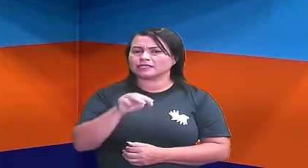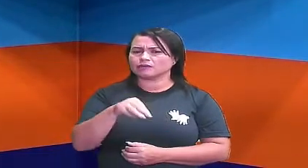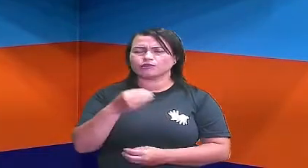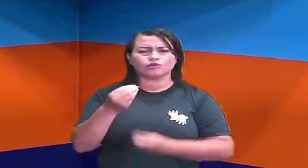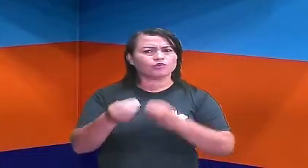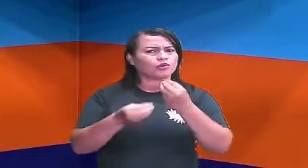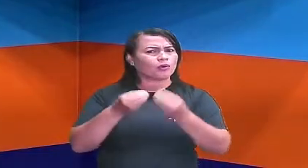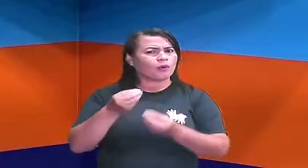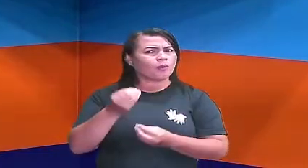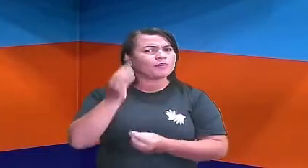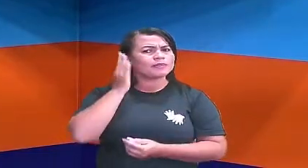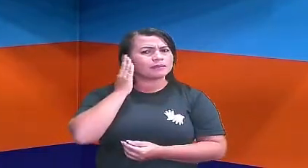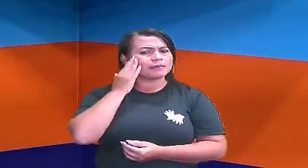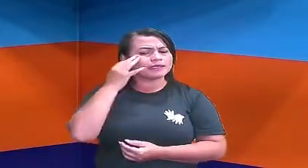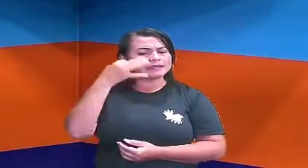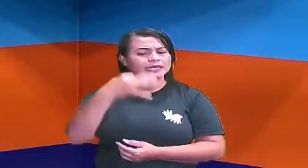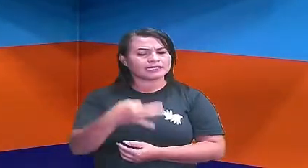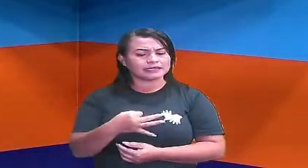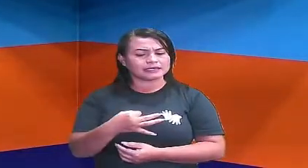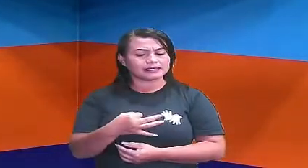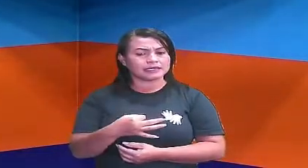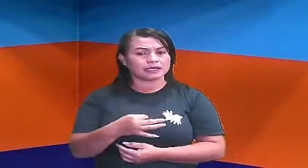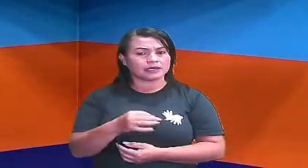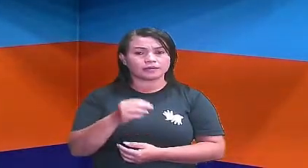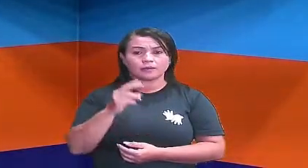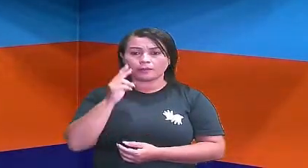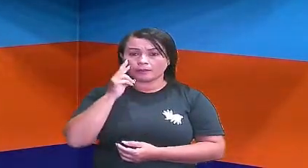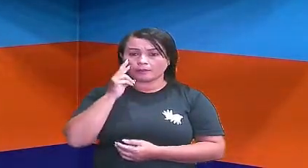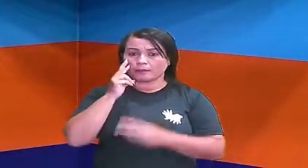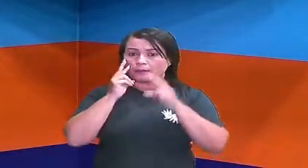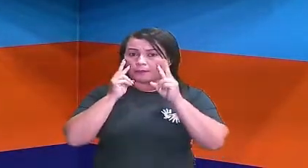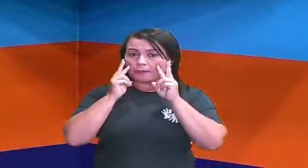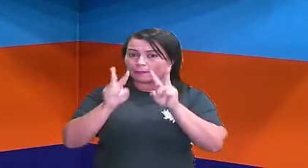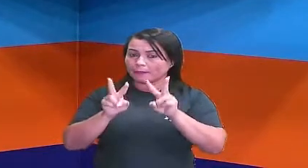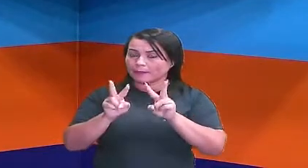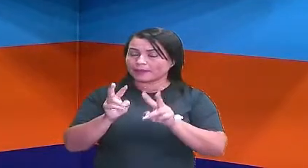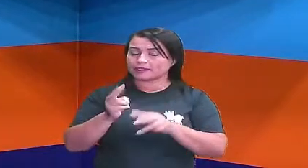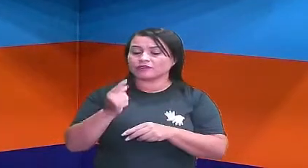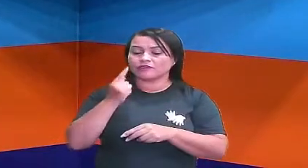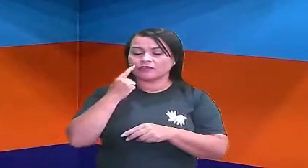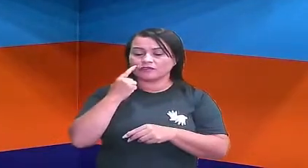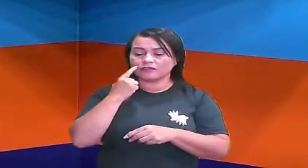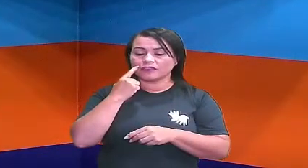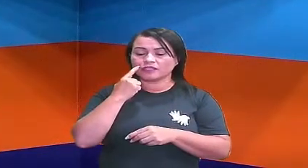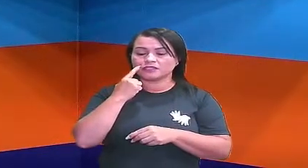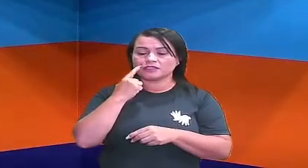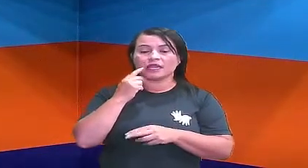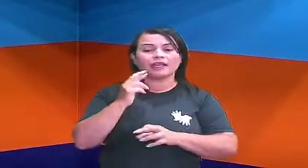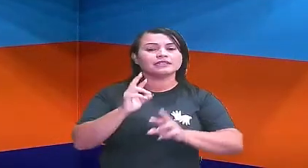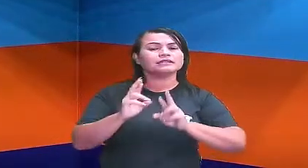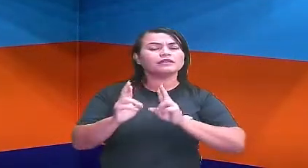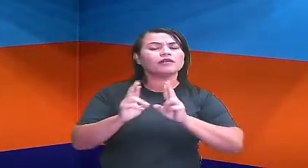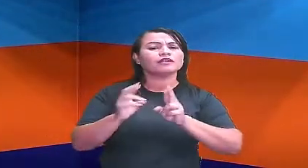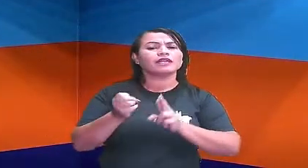se isso está certo? Presta bem atenção. As medidas aqui estão em relação a